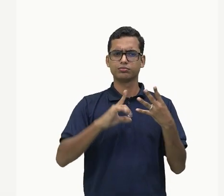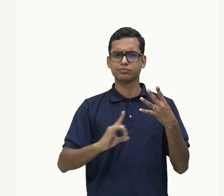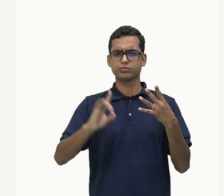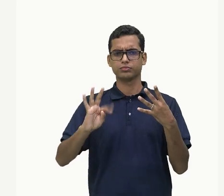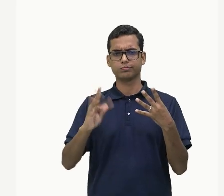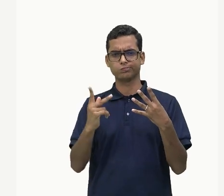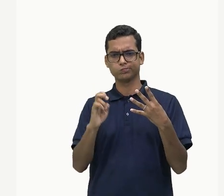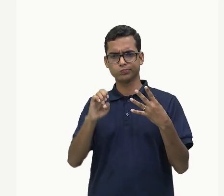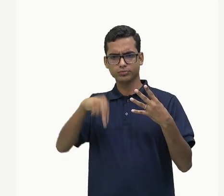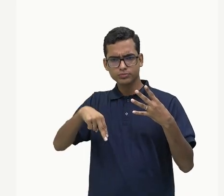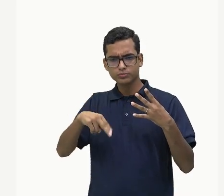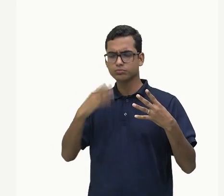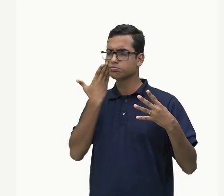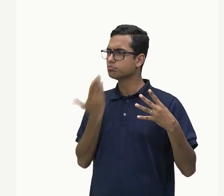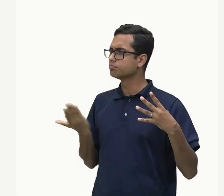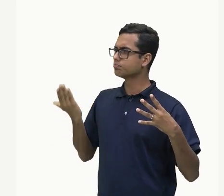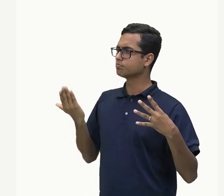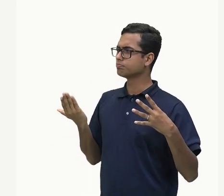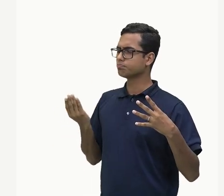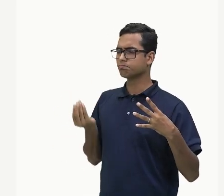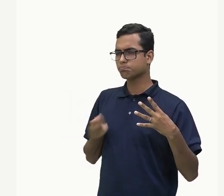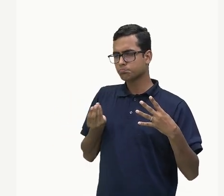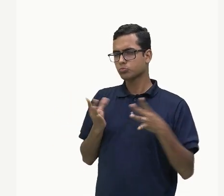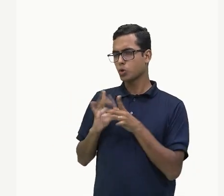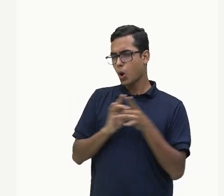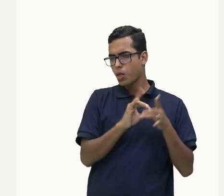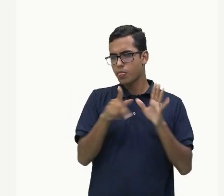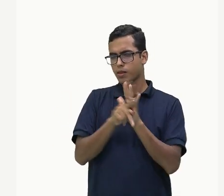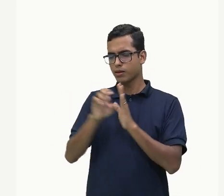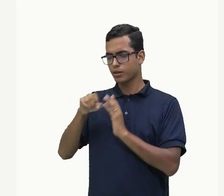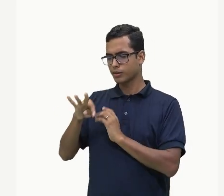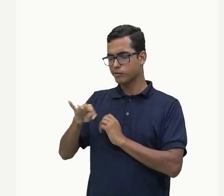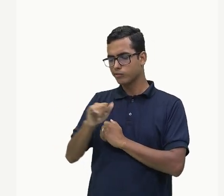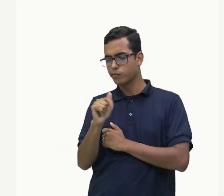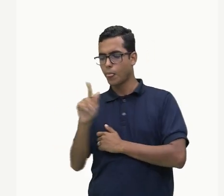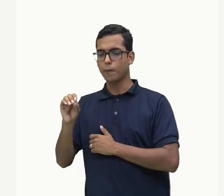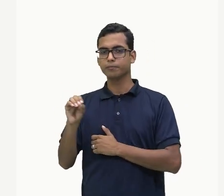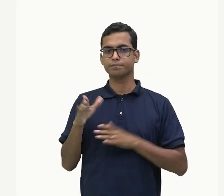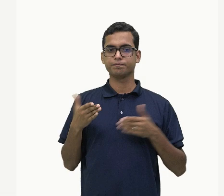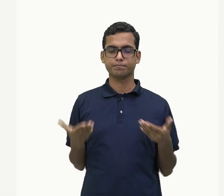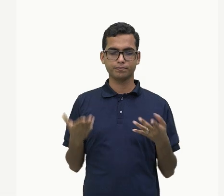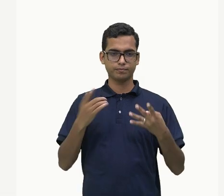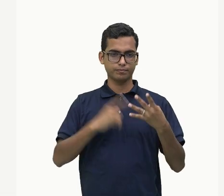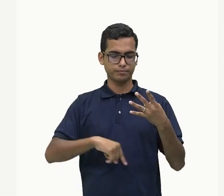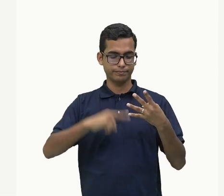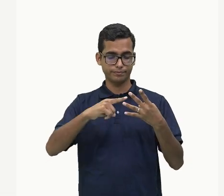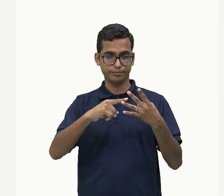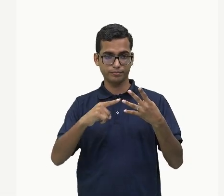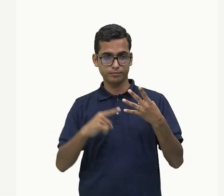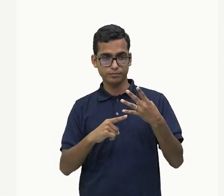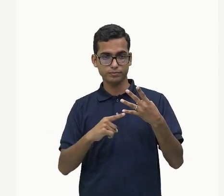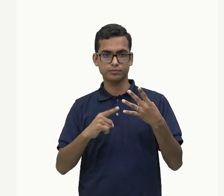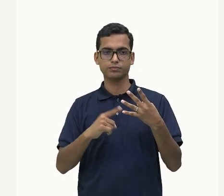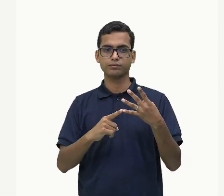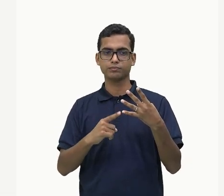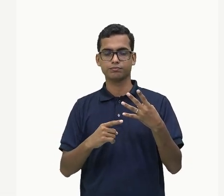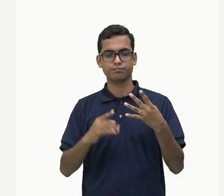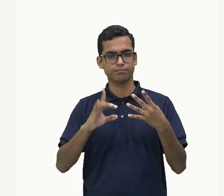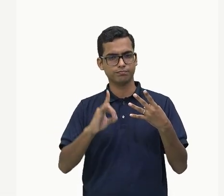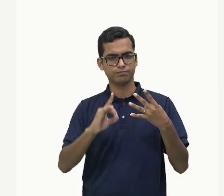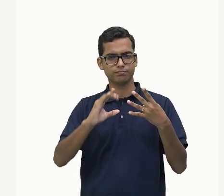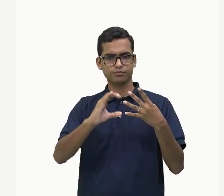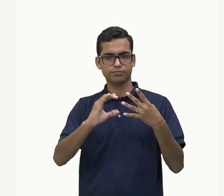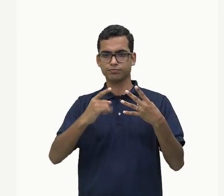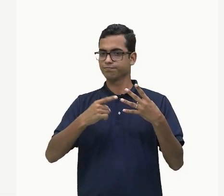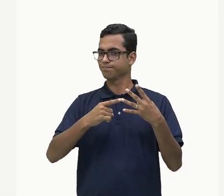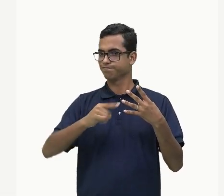nesse contexto de então. Não poderia utilizar, então, essa expressão aqui nessa linking